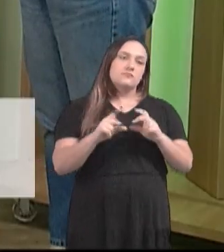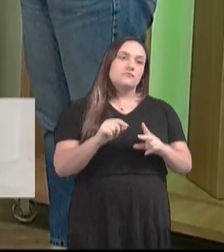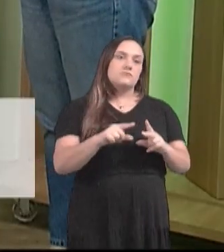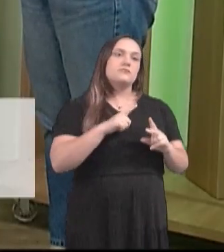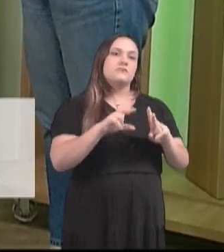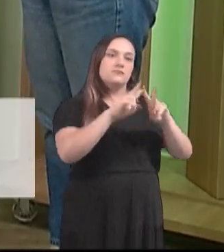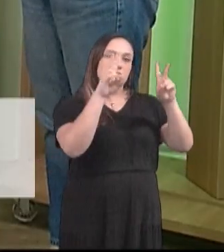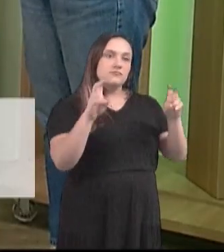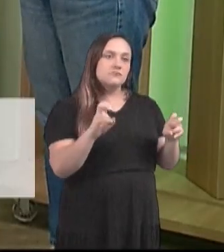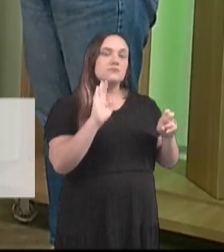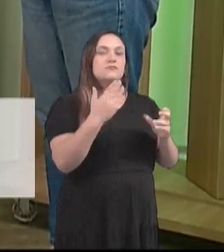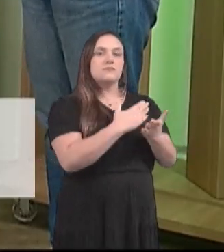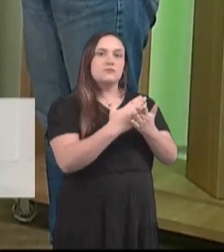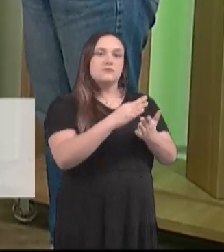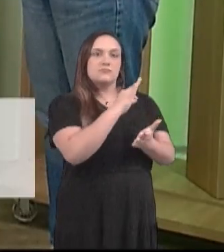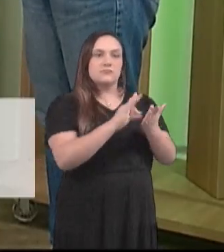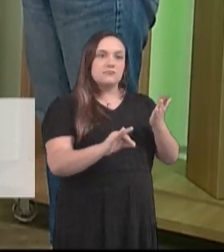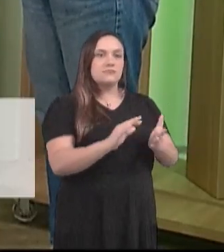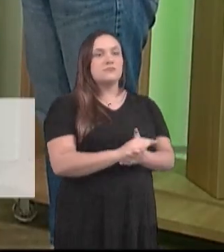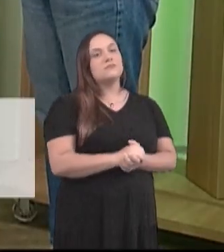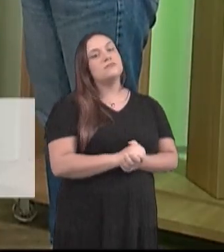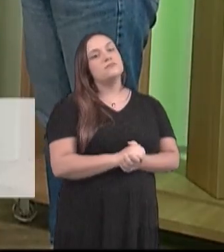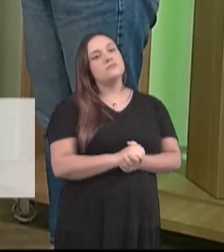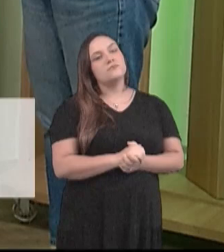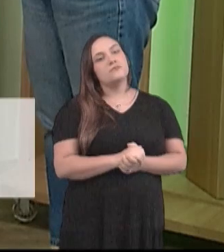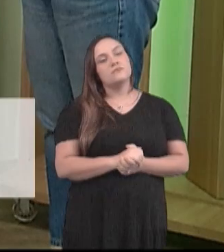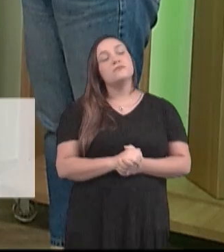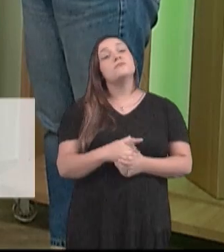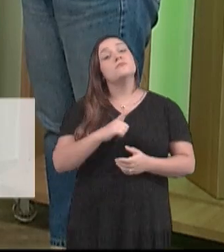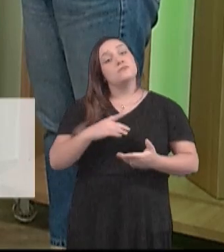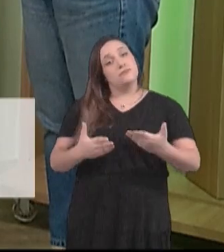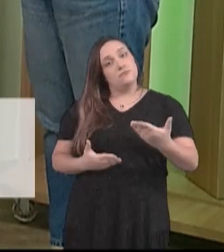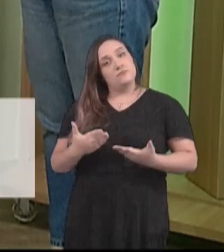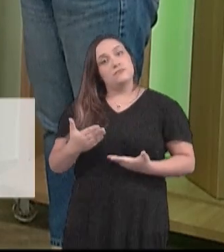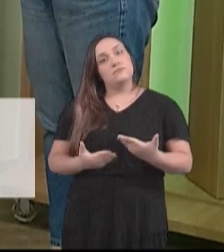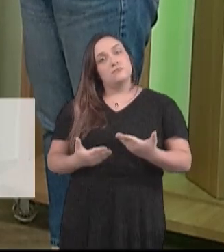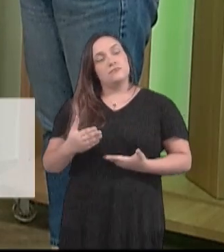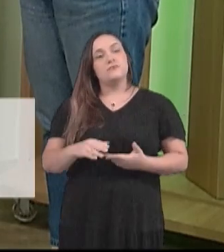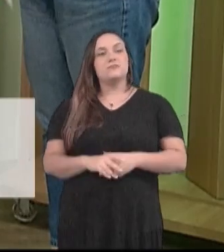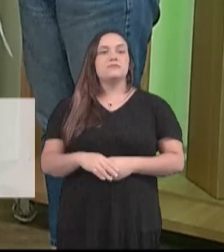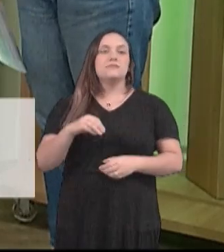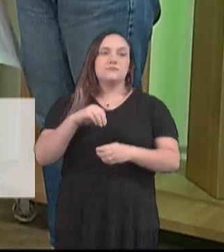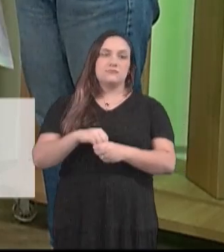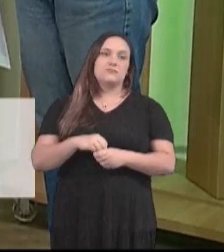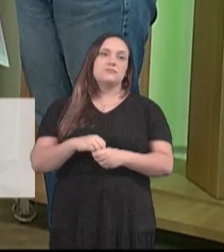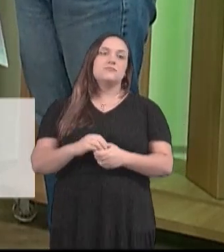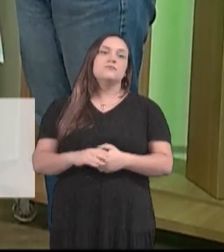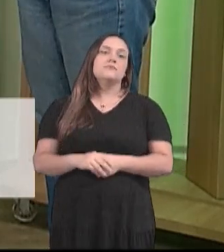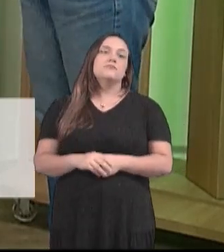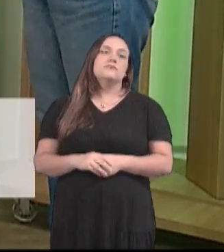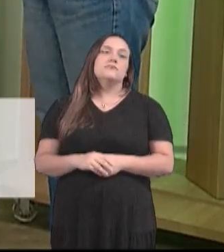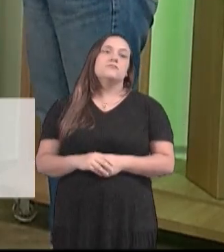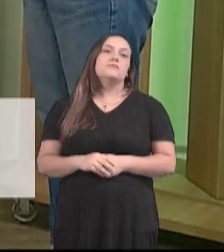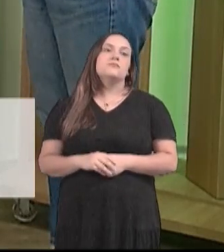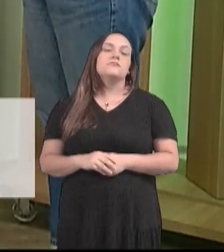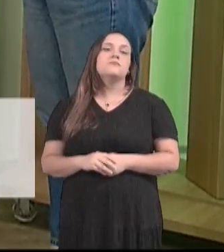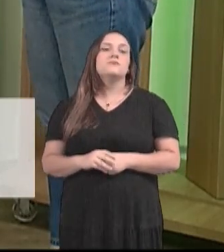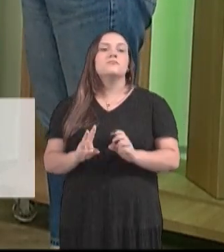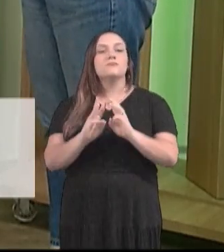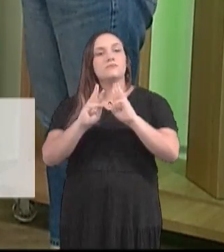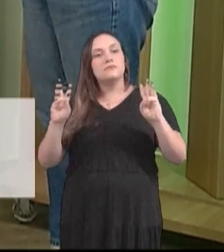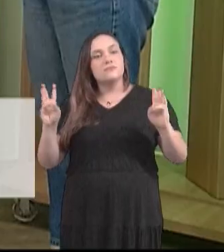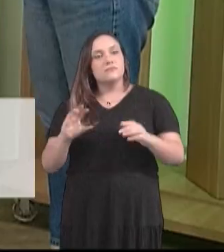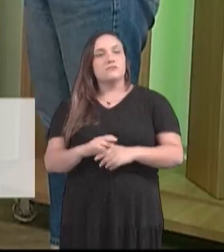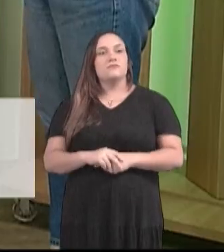que foi sancionada, está valendo, né? É interessante você falar essa prestação de serviço que está na matéria da Fernanda, né? Que está lá no nosso